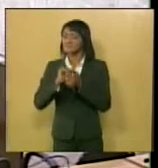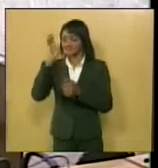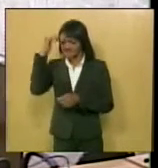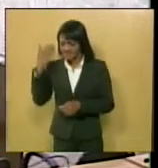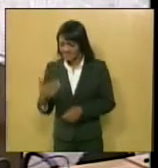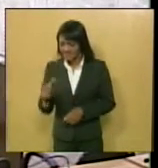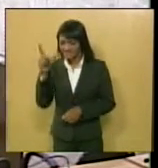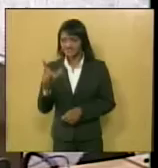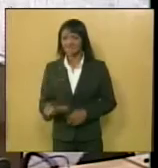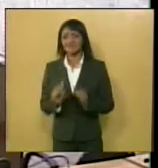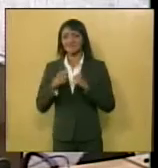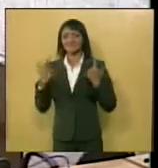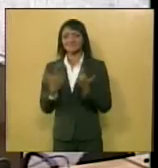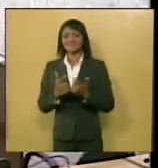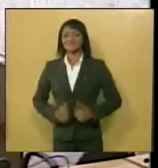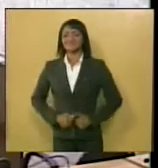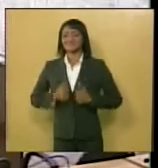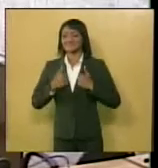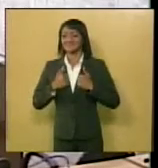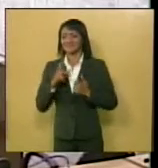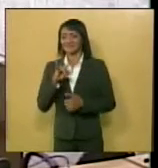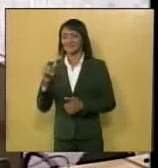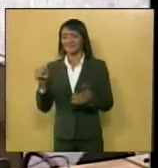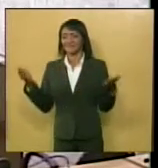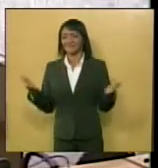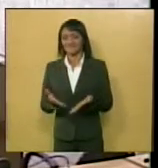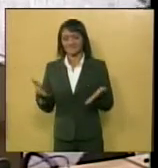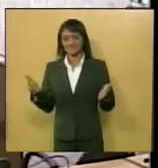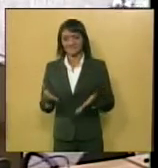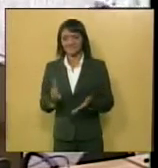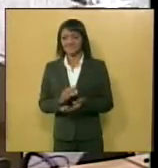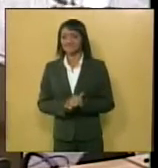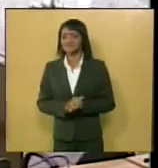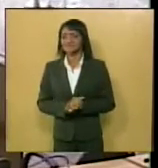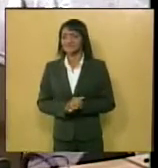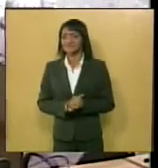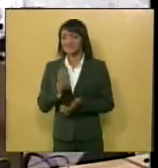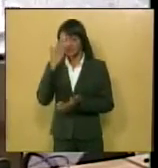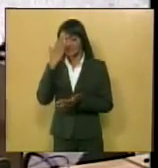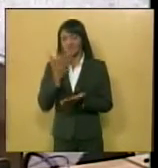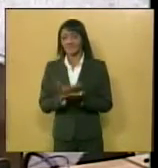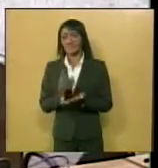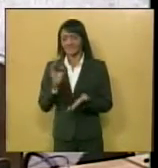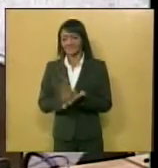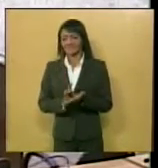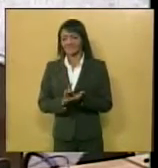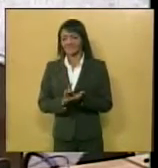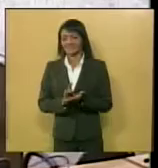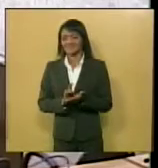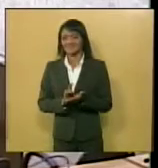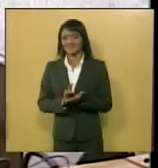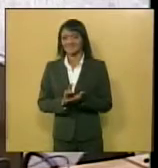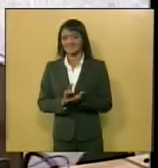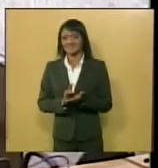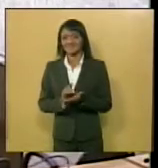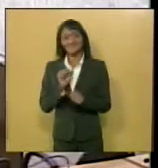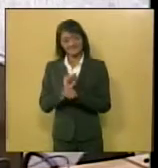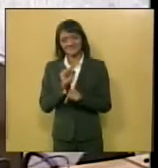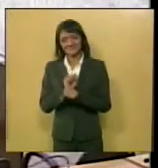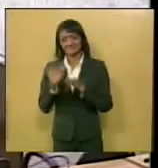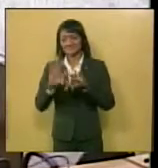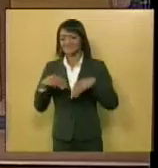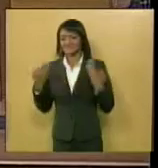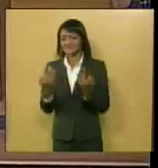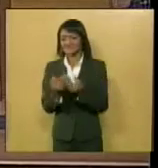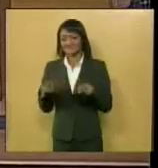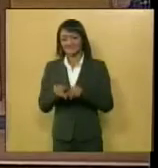que a Assembleia se orgulha desse dia. E fico com certeza, da dona Maria José. Esperamos que a família também